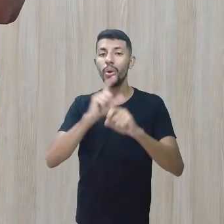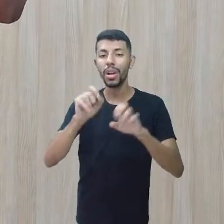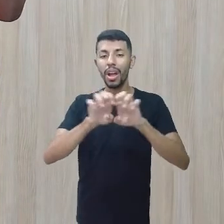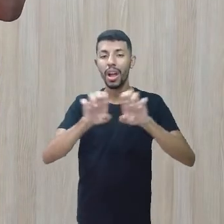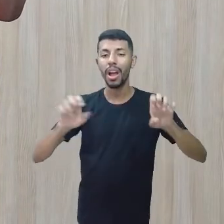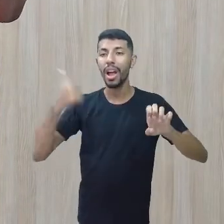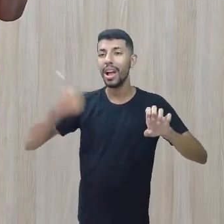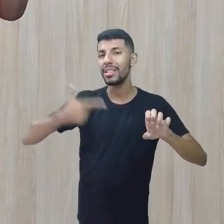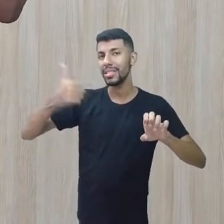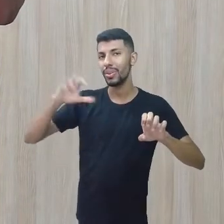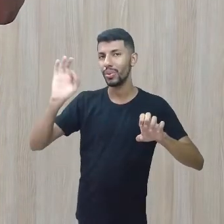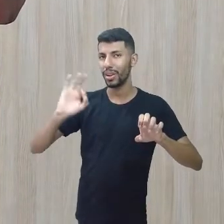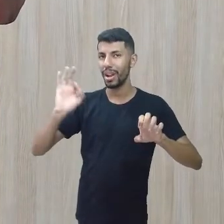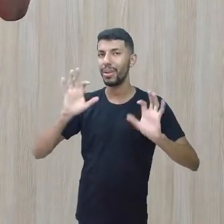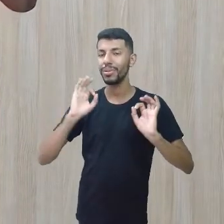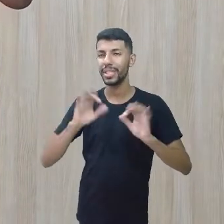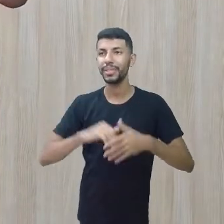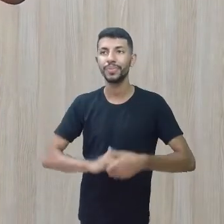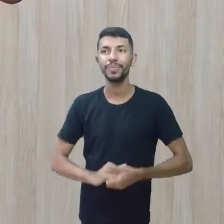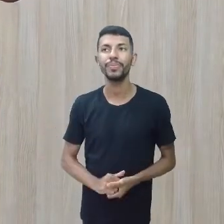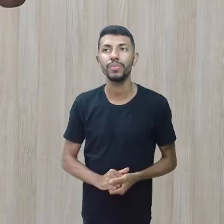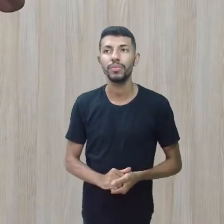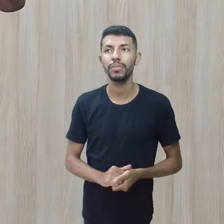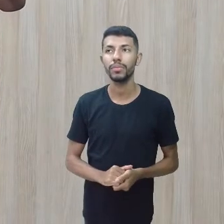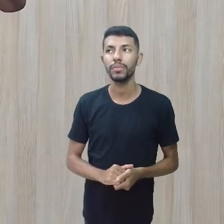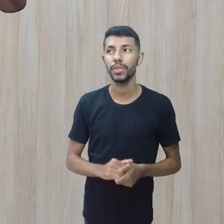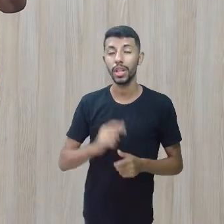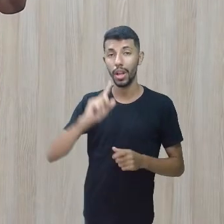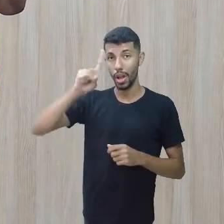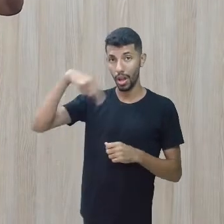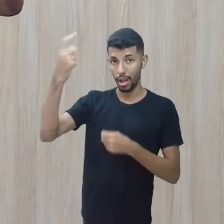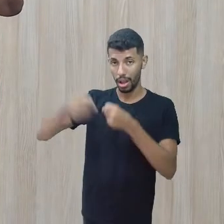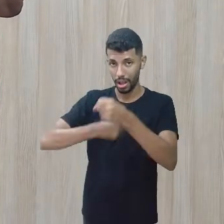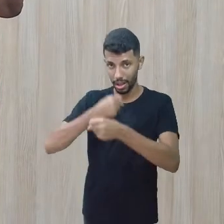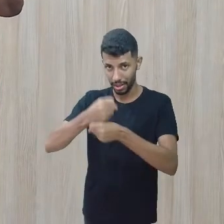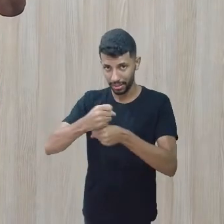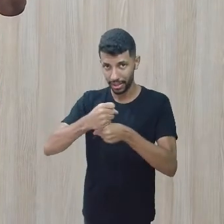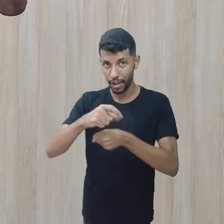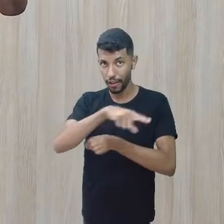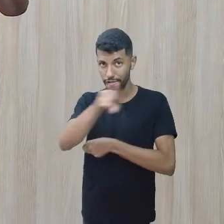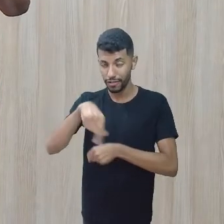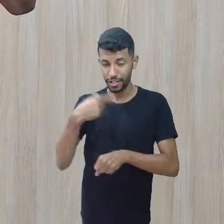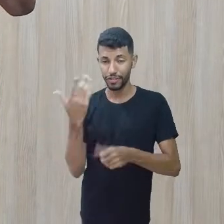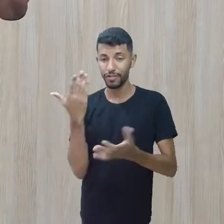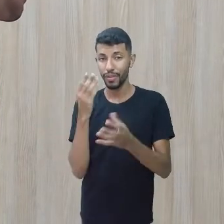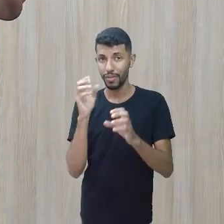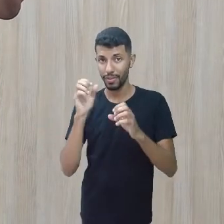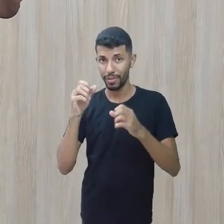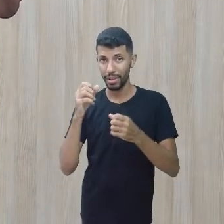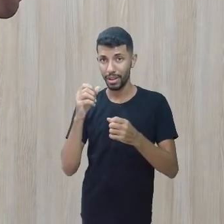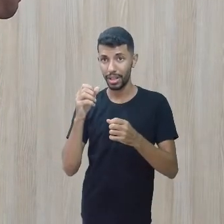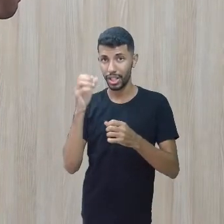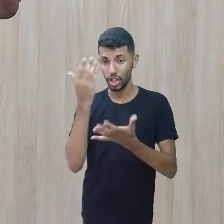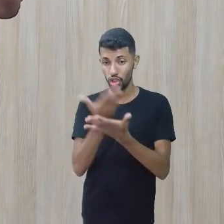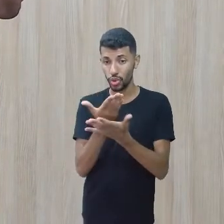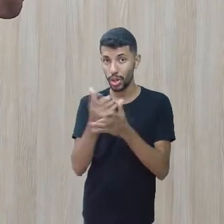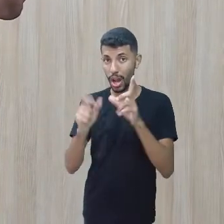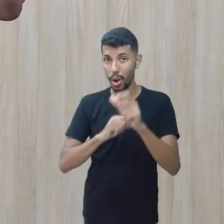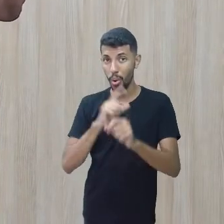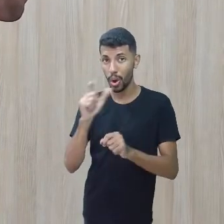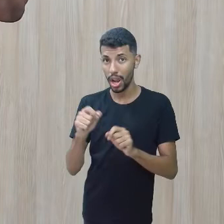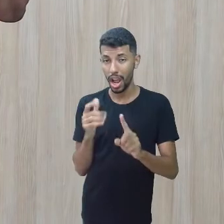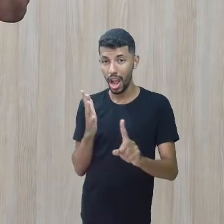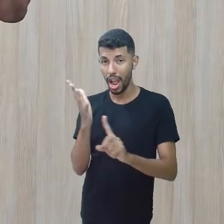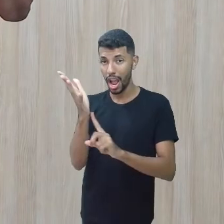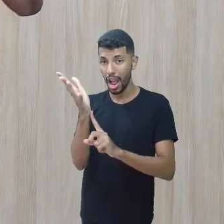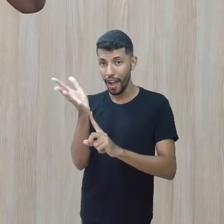né, equações do segundo grau. Para o ano vocês vão dar física, uma disciplina que vai precisar muito